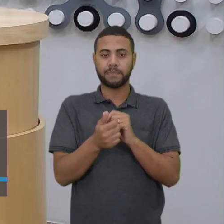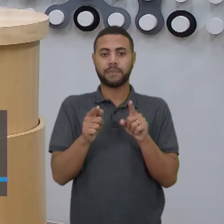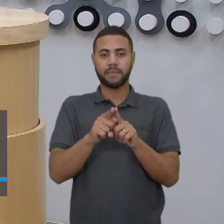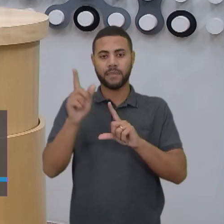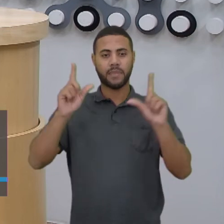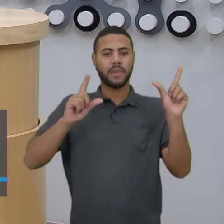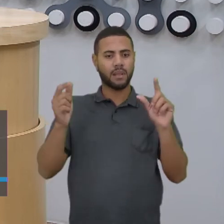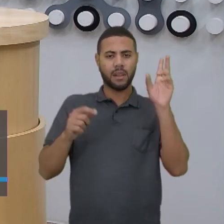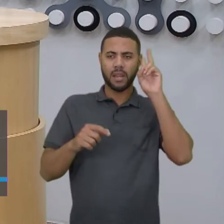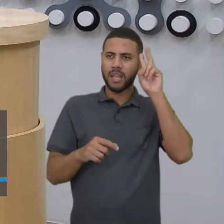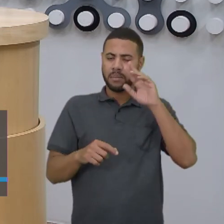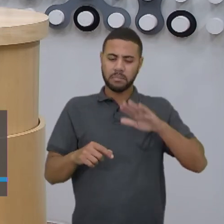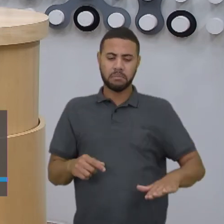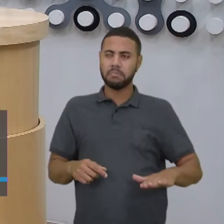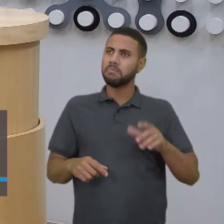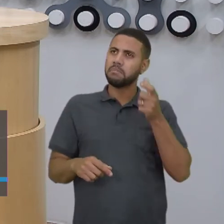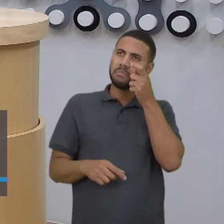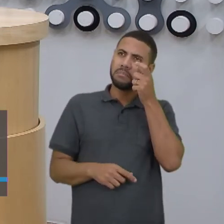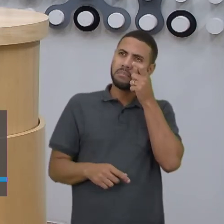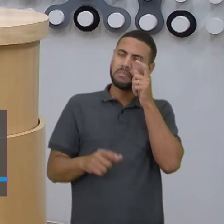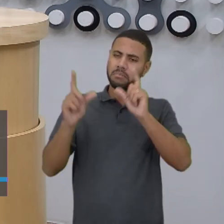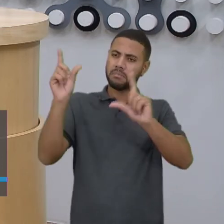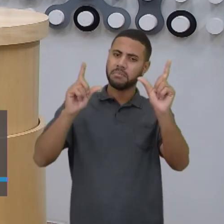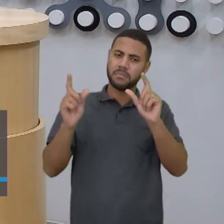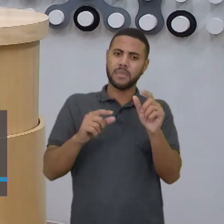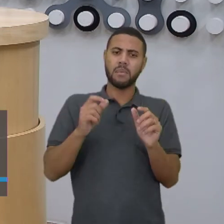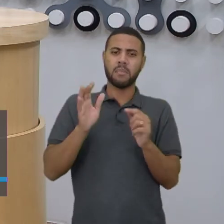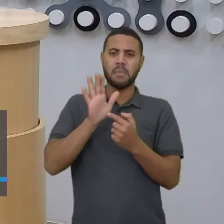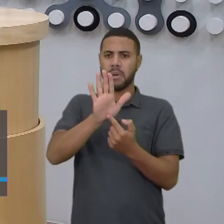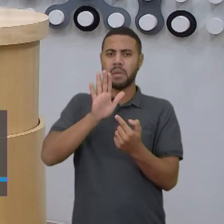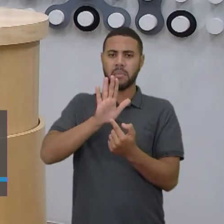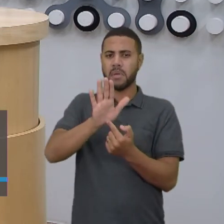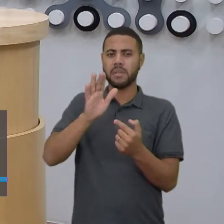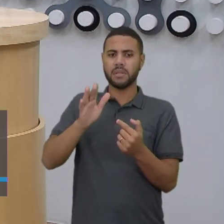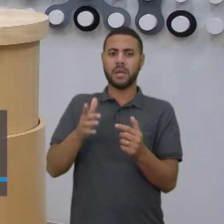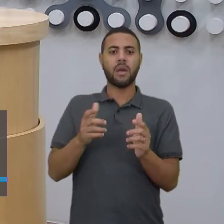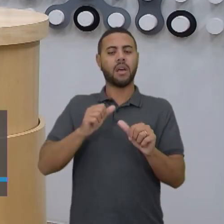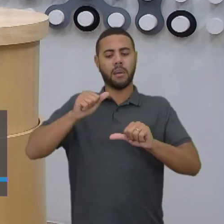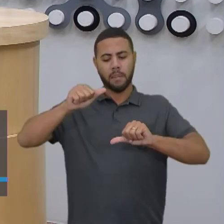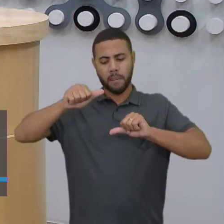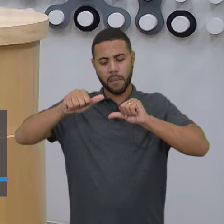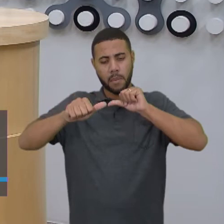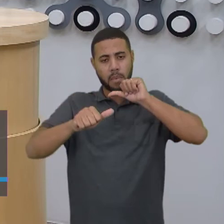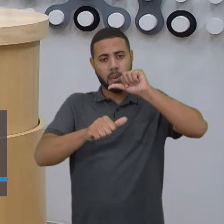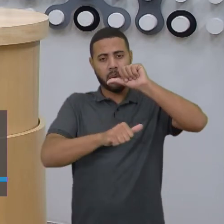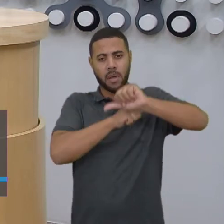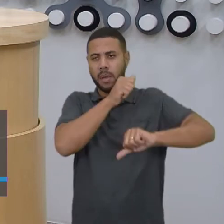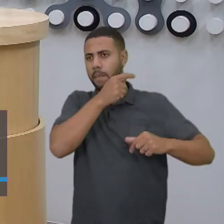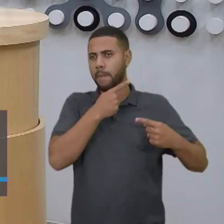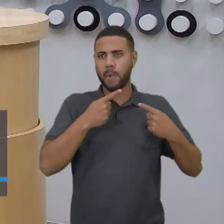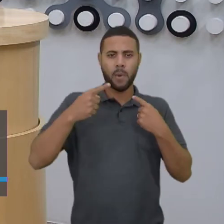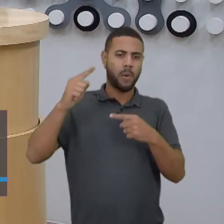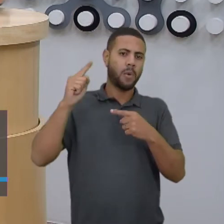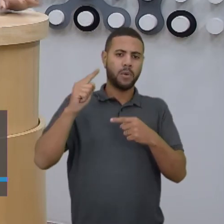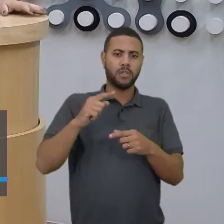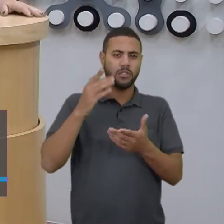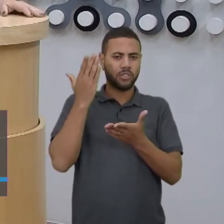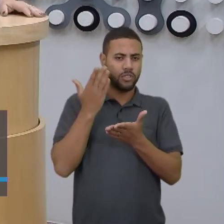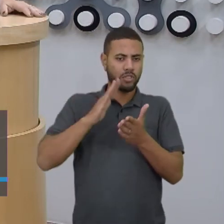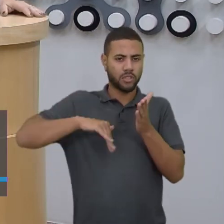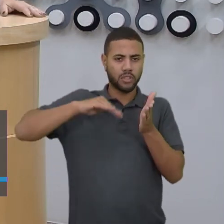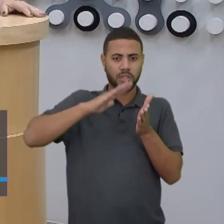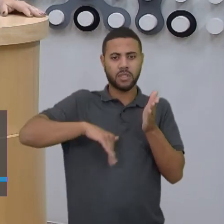enquanto criança, ele reafirmava alguns estereótipos. Exato. Hoje tem que lutar contra, né? Isso não quer dizer que vai tirar o